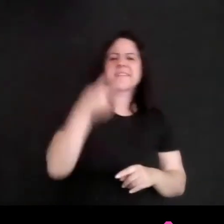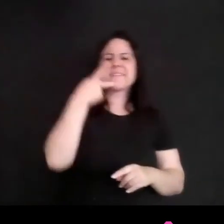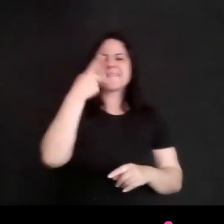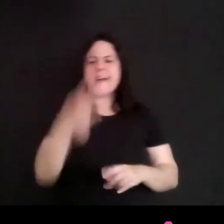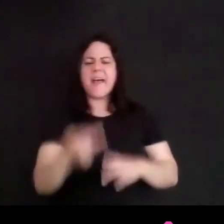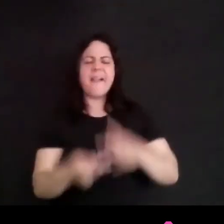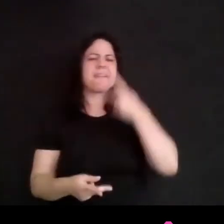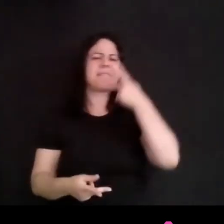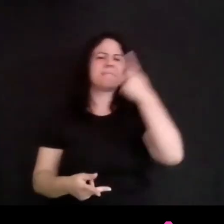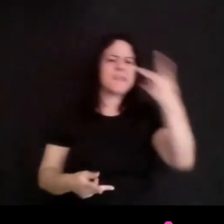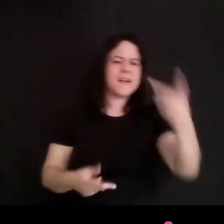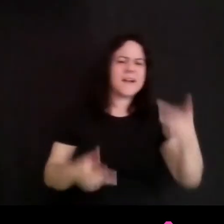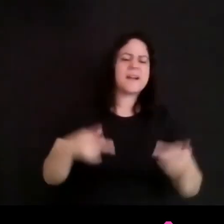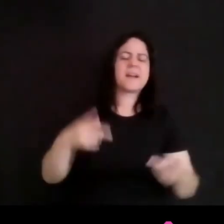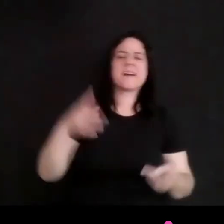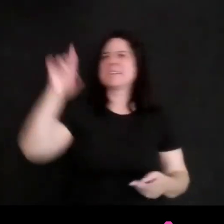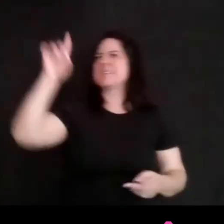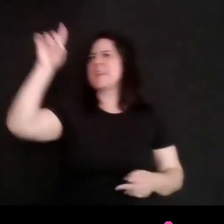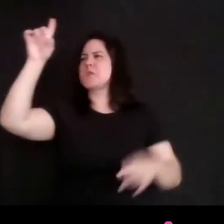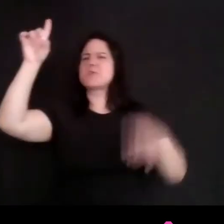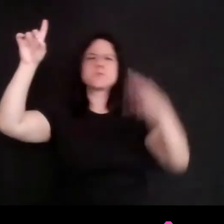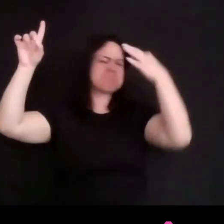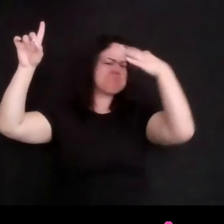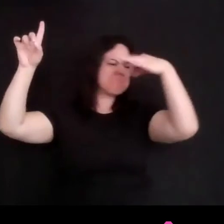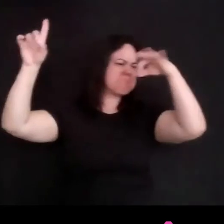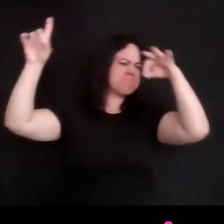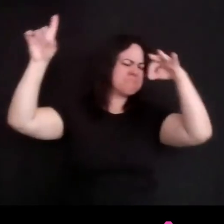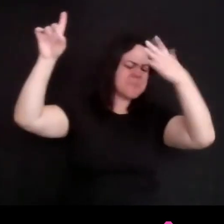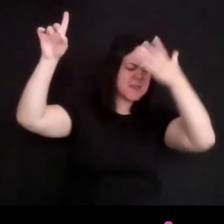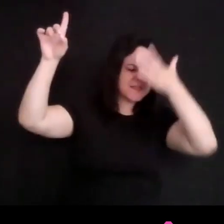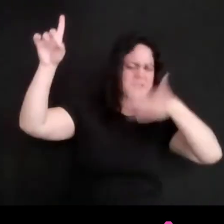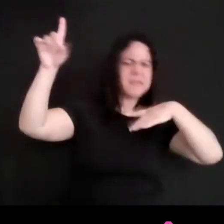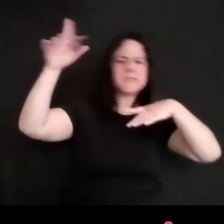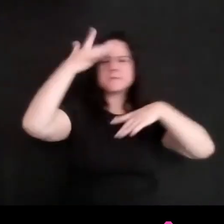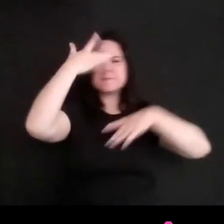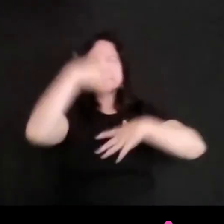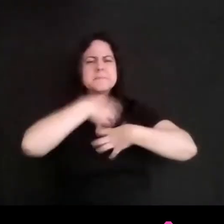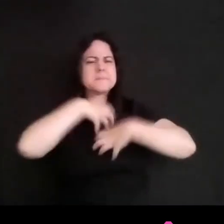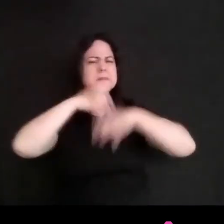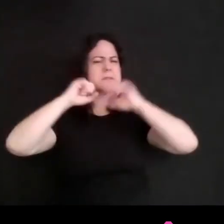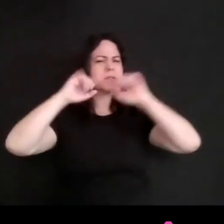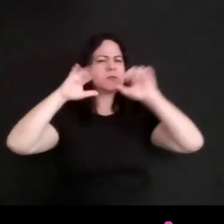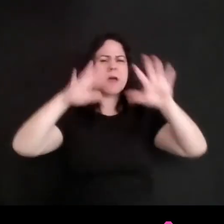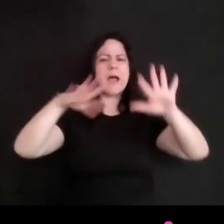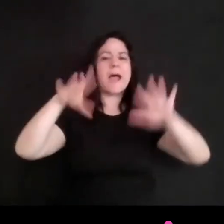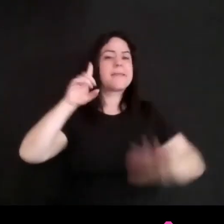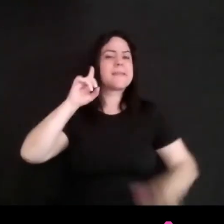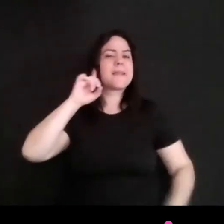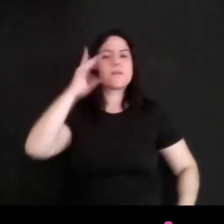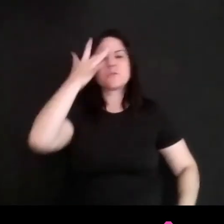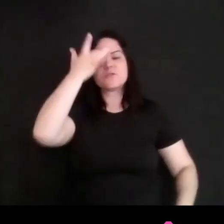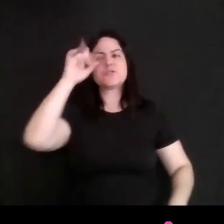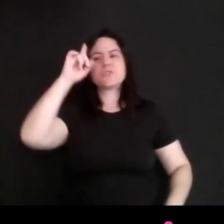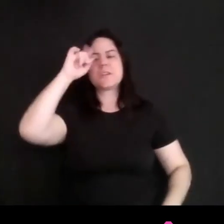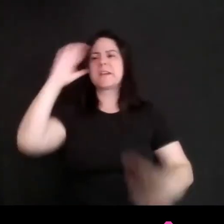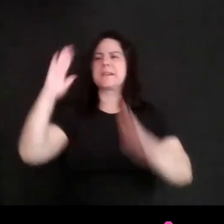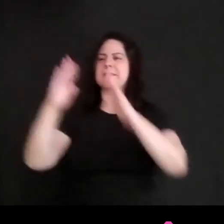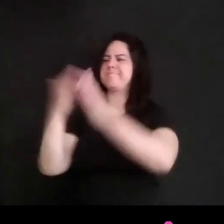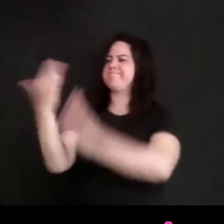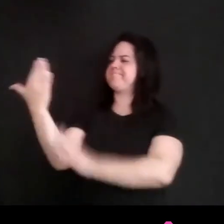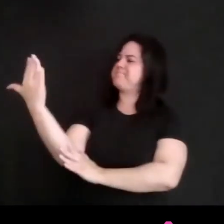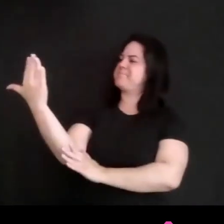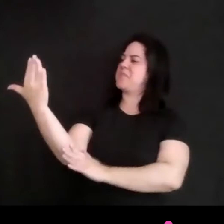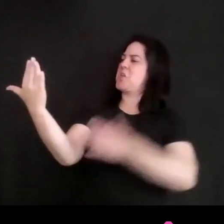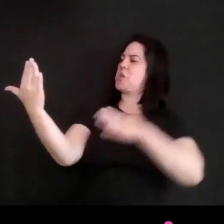cada vez que ela fala, a presença de Deus vem, e as pessoas se sentem abençoadas, e aí Daniele um dia chega em casa, olha no espelho e fala assim: puxa, não é que eu sou